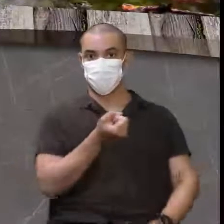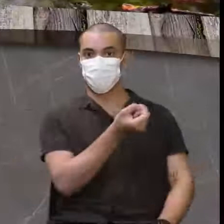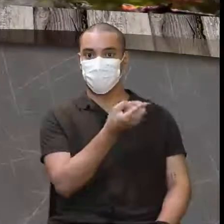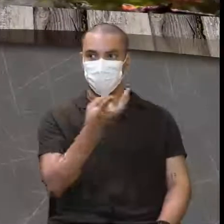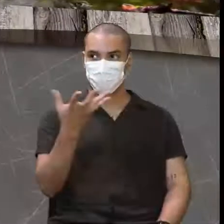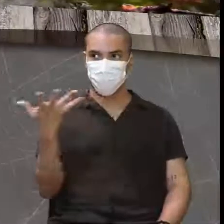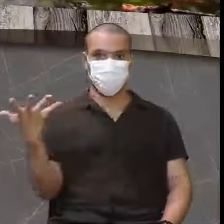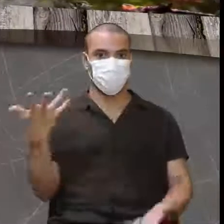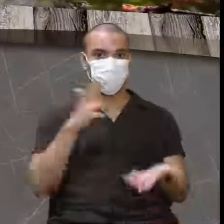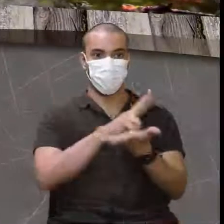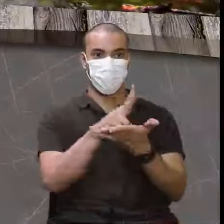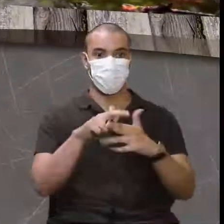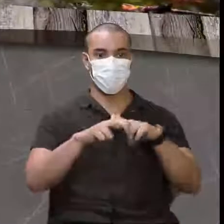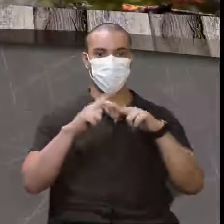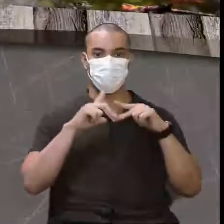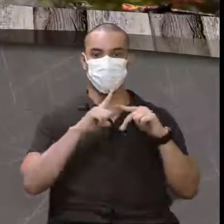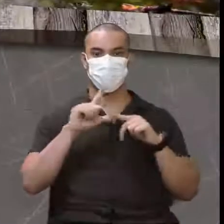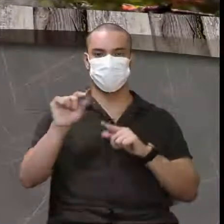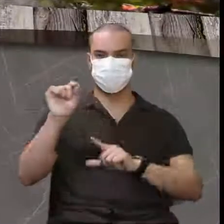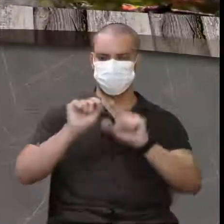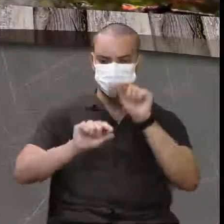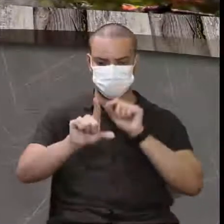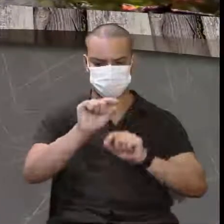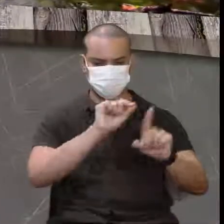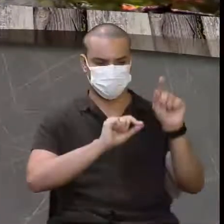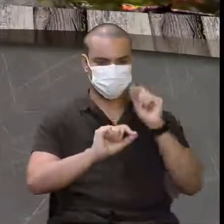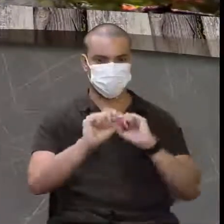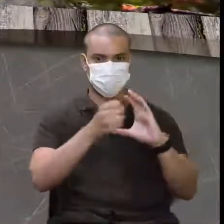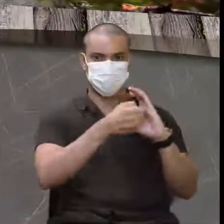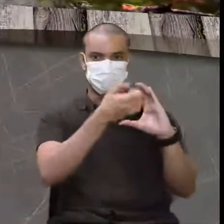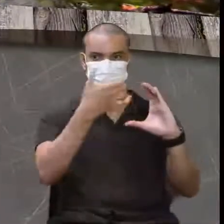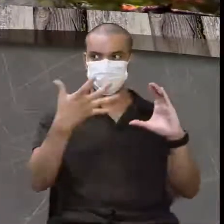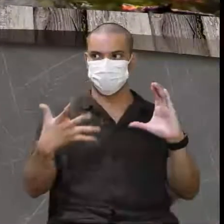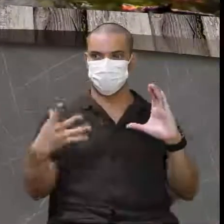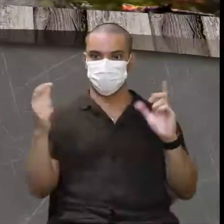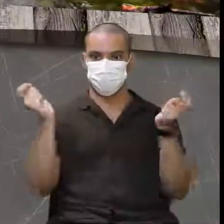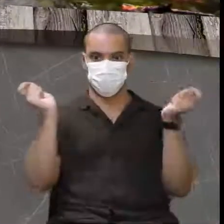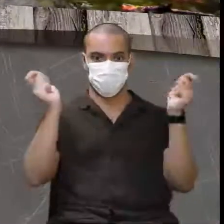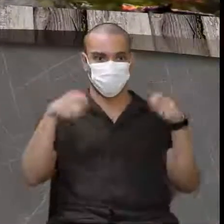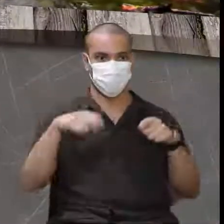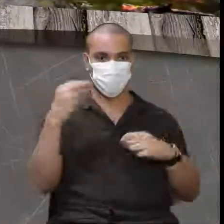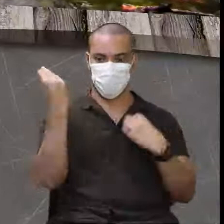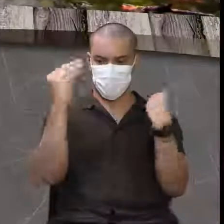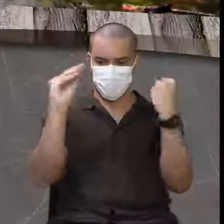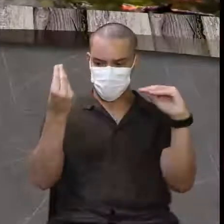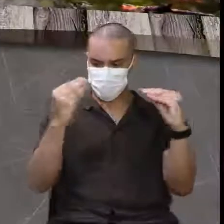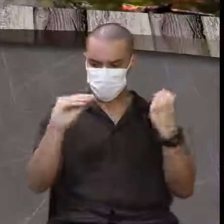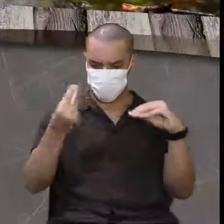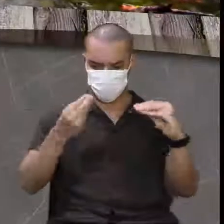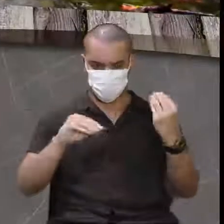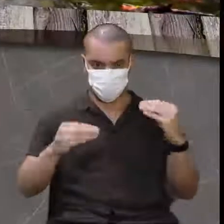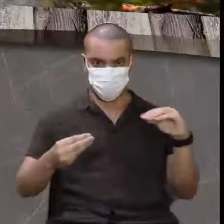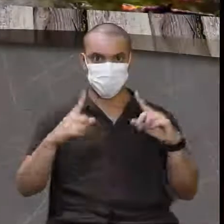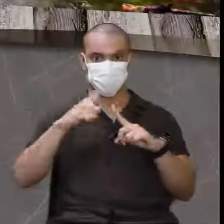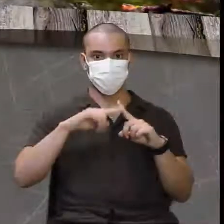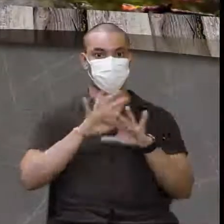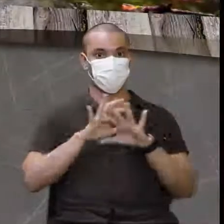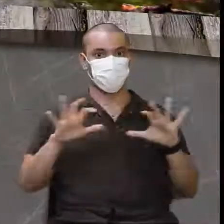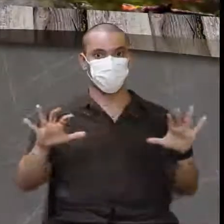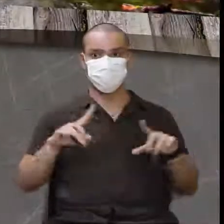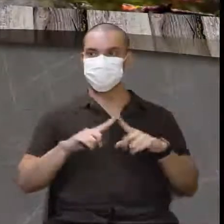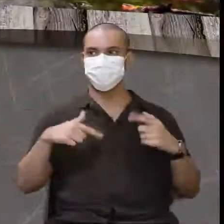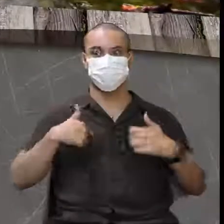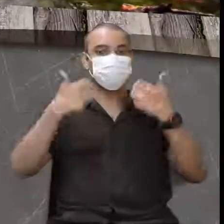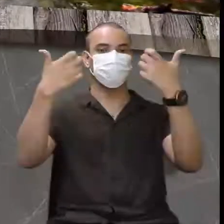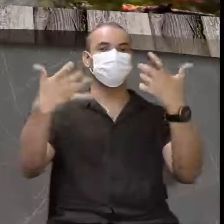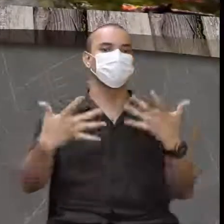quantidade. Essas foram as características que ele foi selecionando para poder, então, estar trabalhando aí com esse tipo. Só que a gente não falou